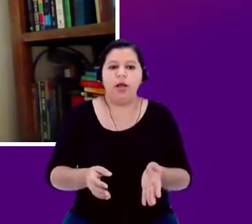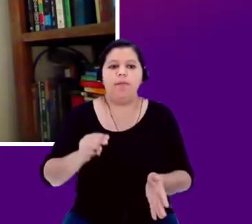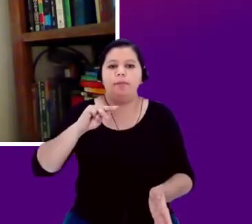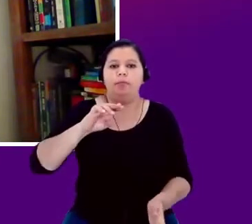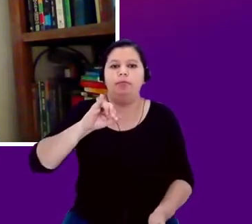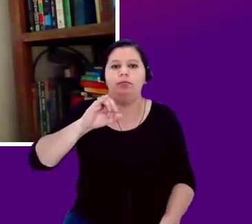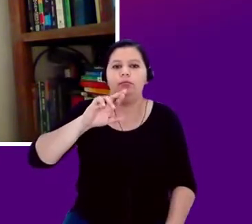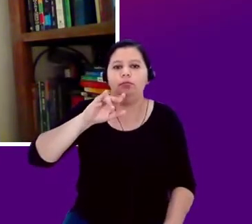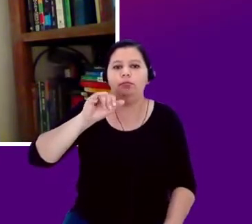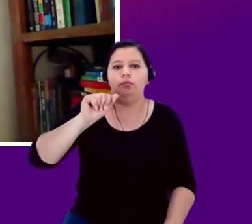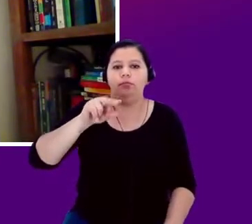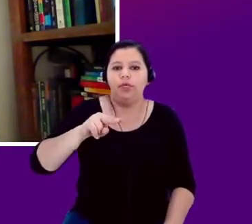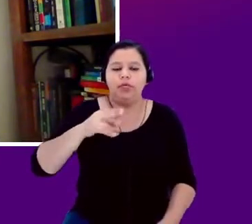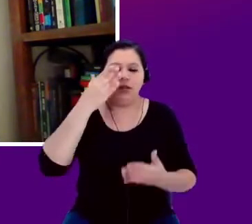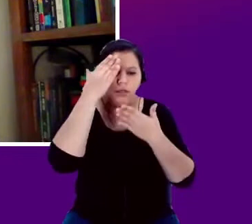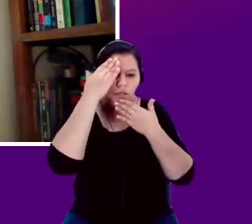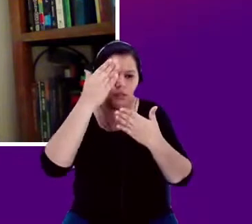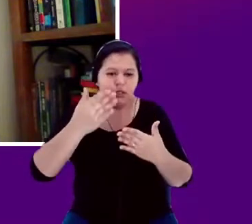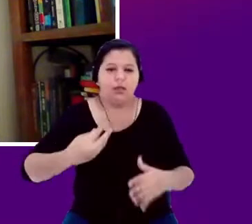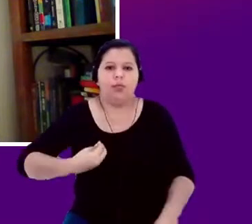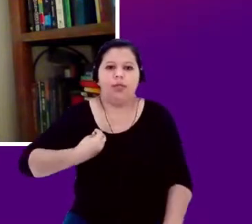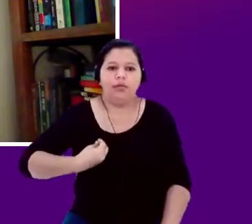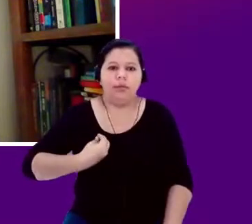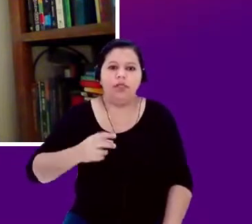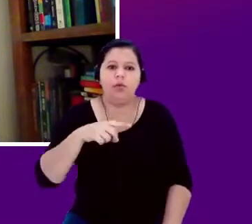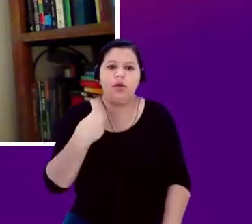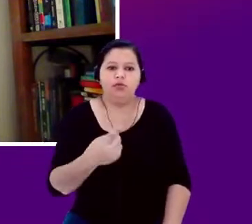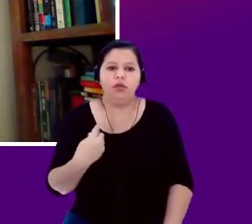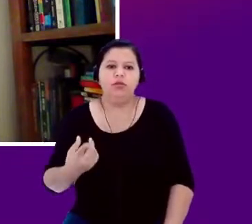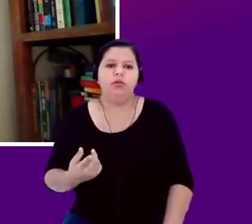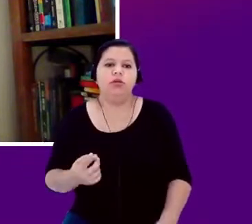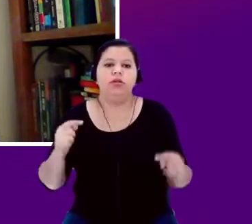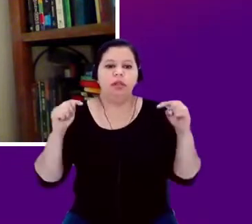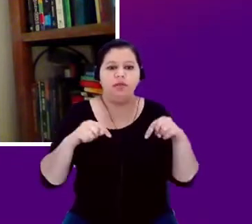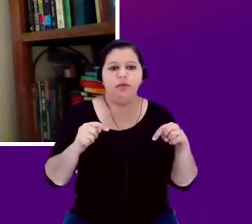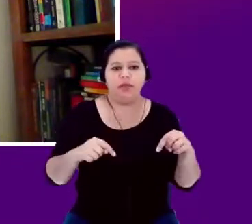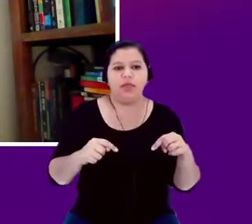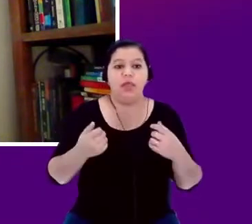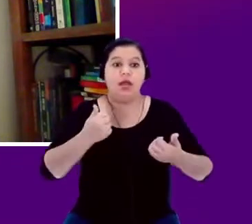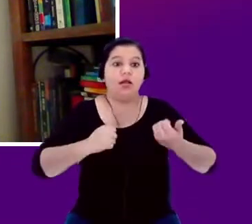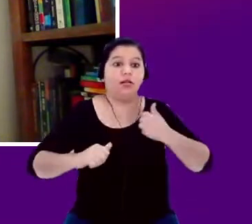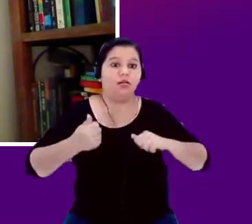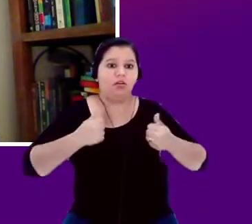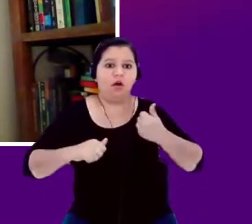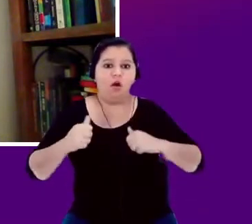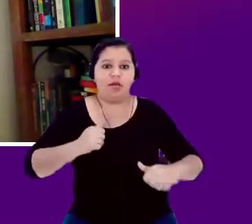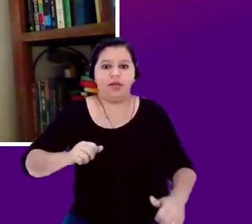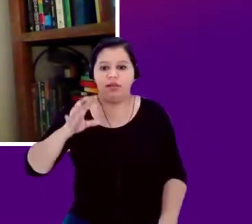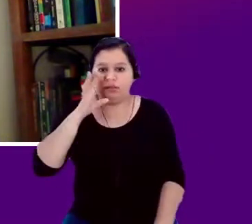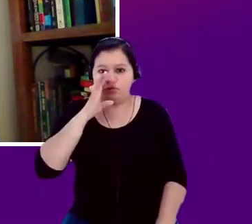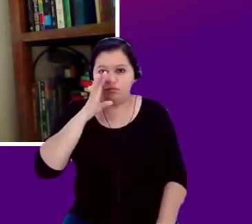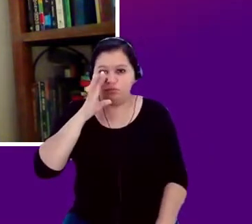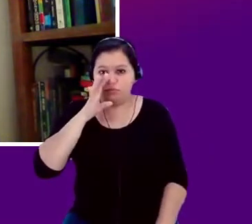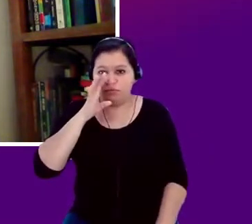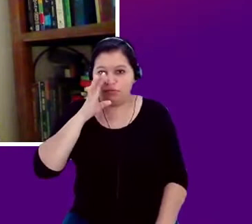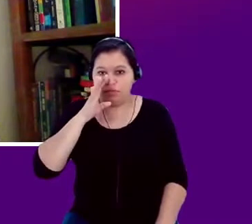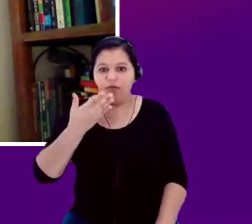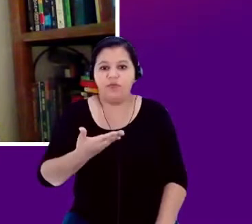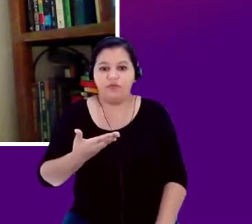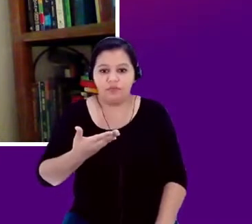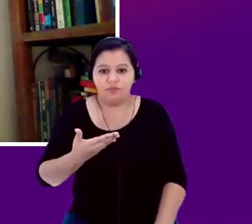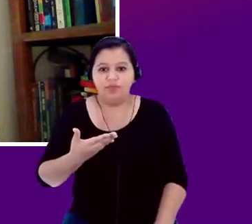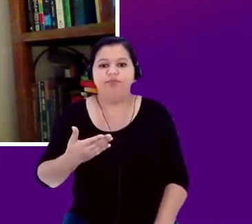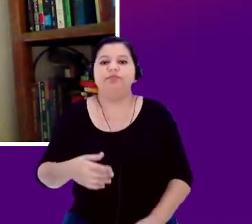Miriam, agradecer a tua participação. A gente estava aqui muito ansioso por te escutar, né? Quer dizer, uma